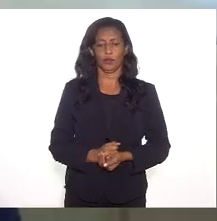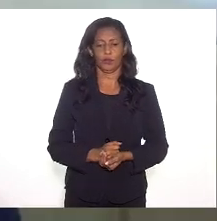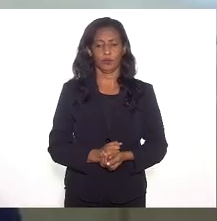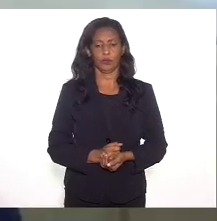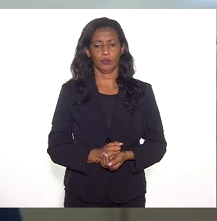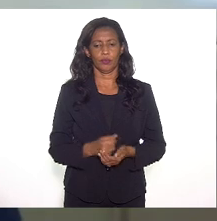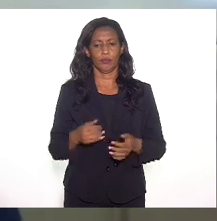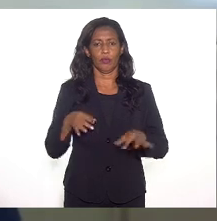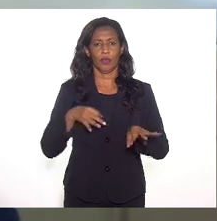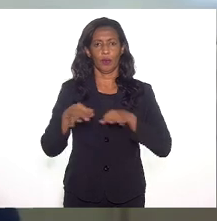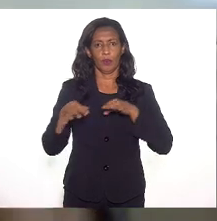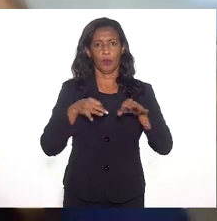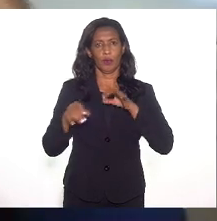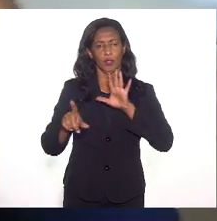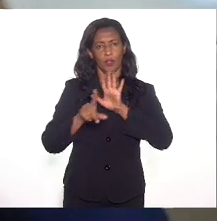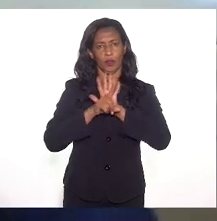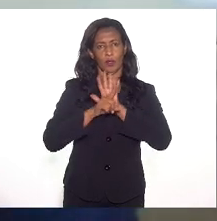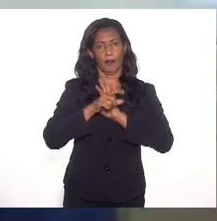projeto de lei